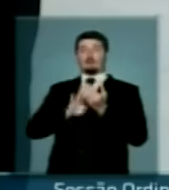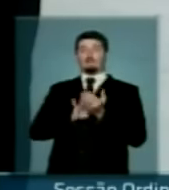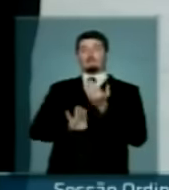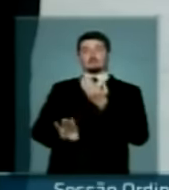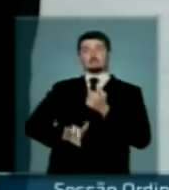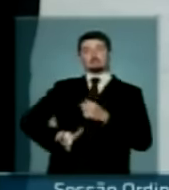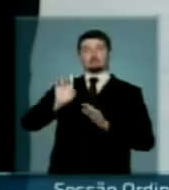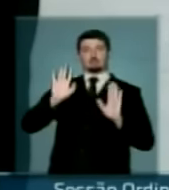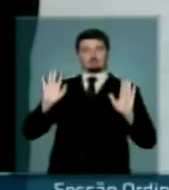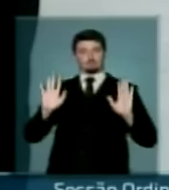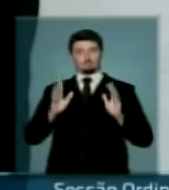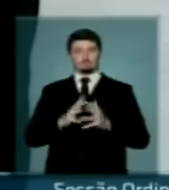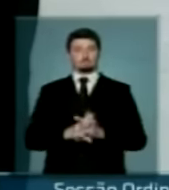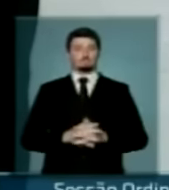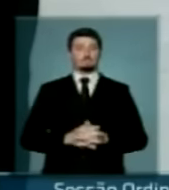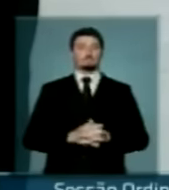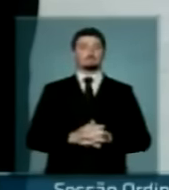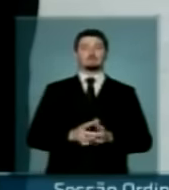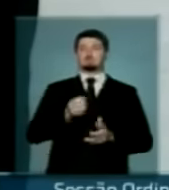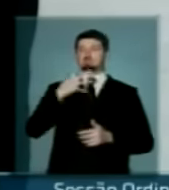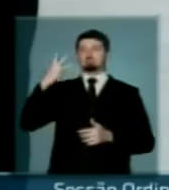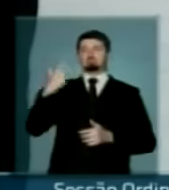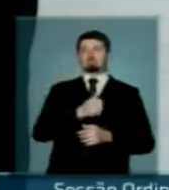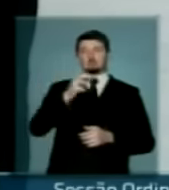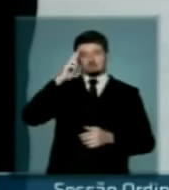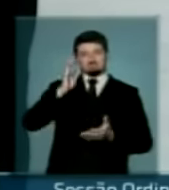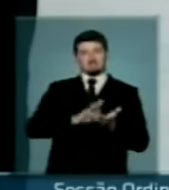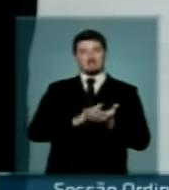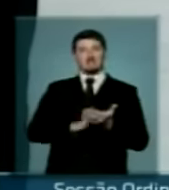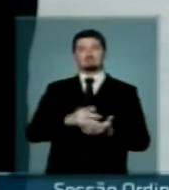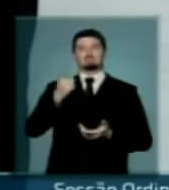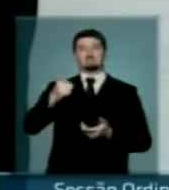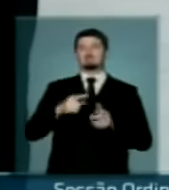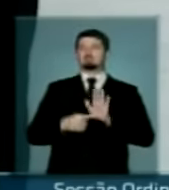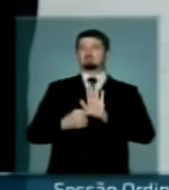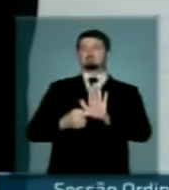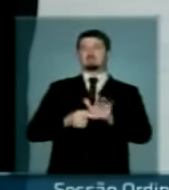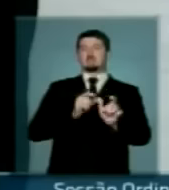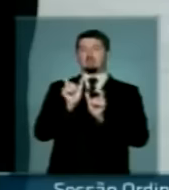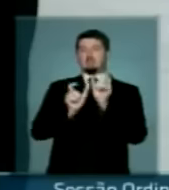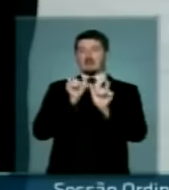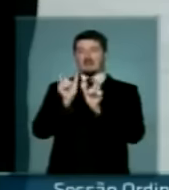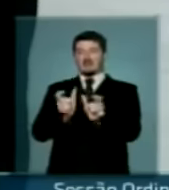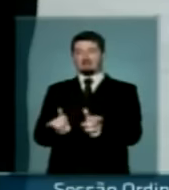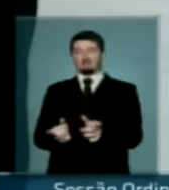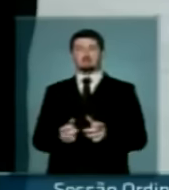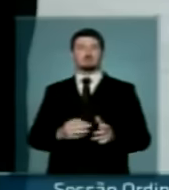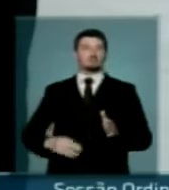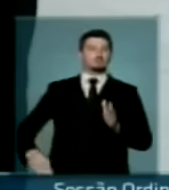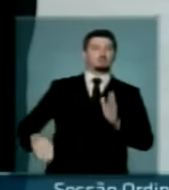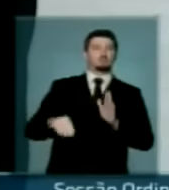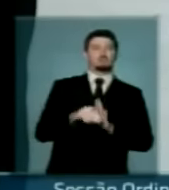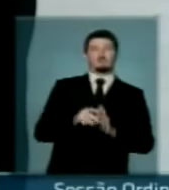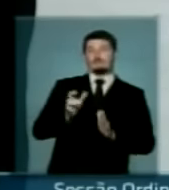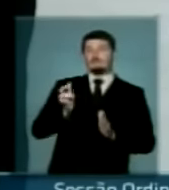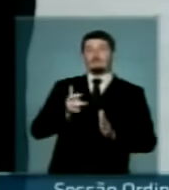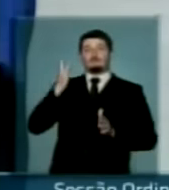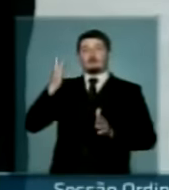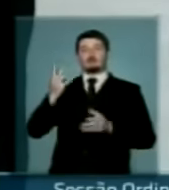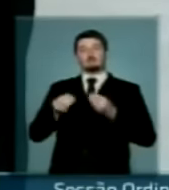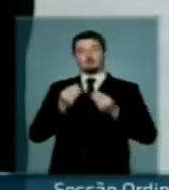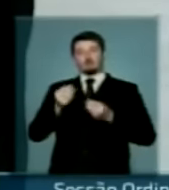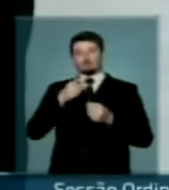a Vossa Excelência pela maneira brilhante com que Vossa Excelência consegue traduzir em palavras de uma forma tão fácil